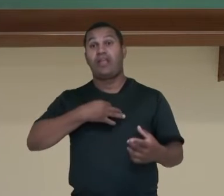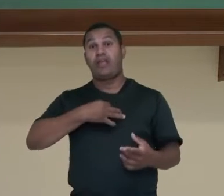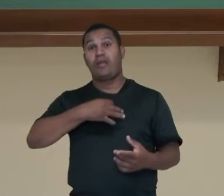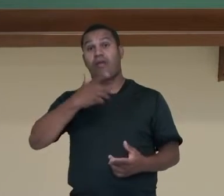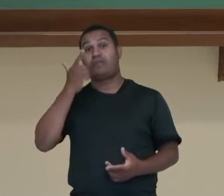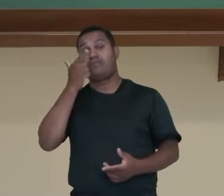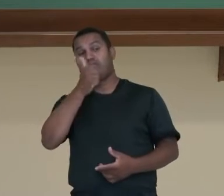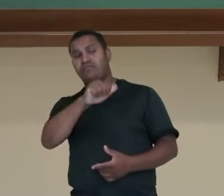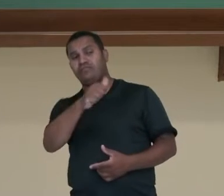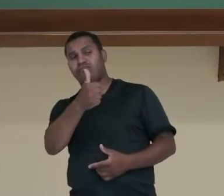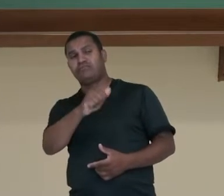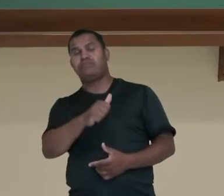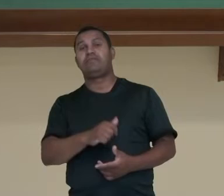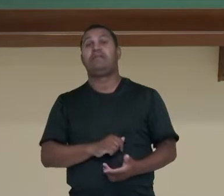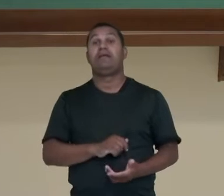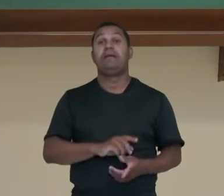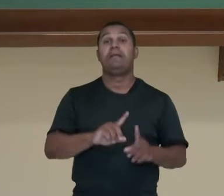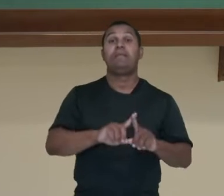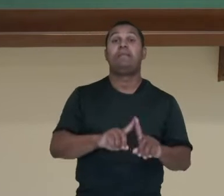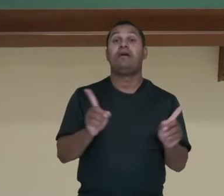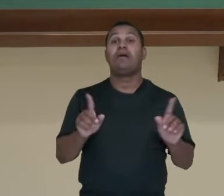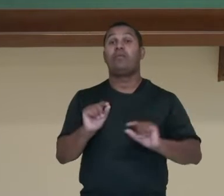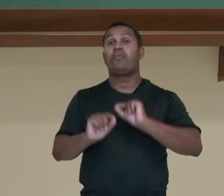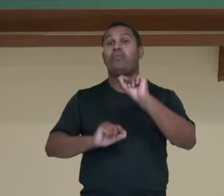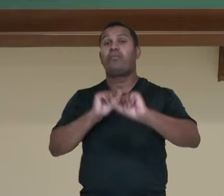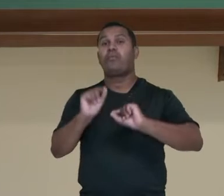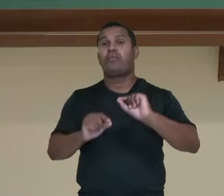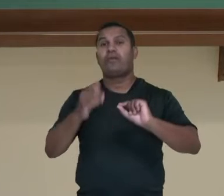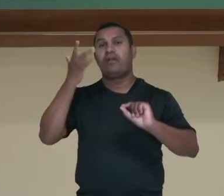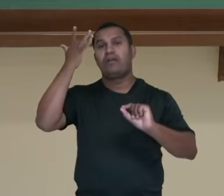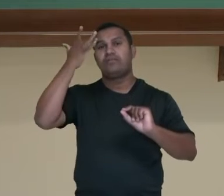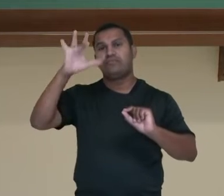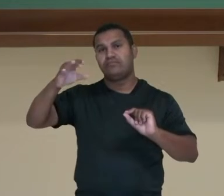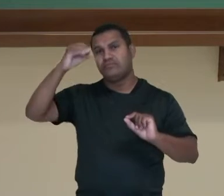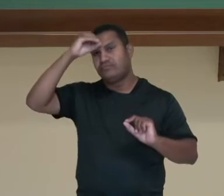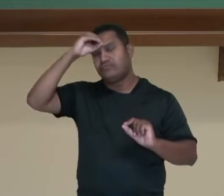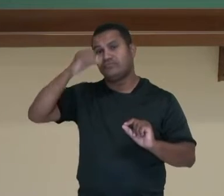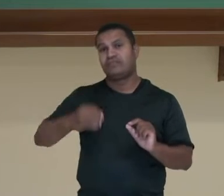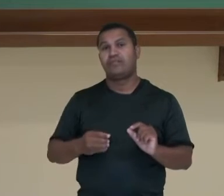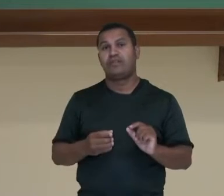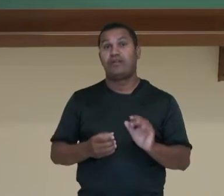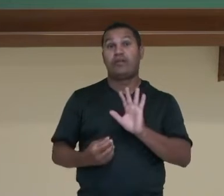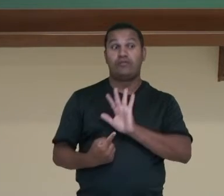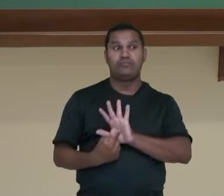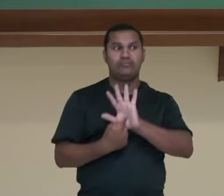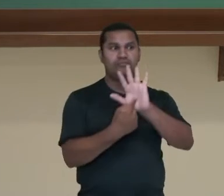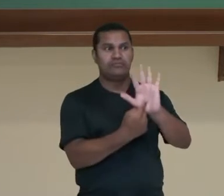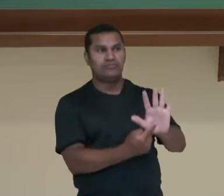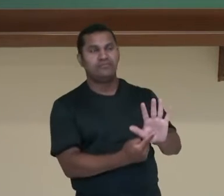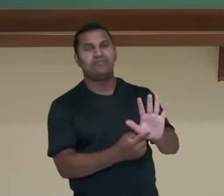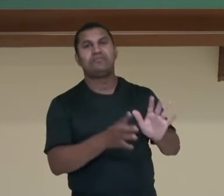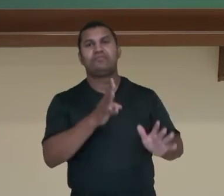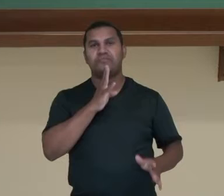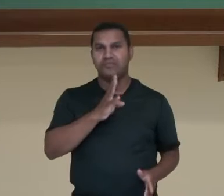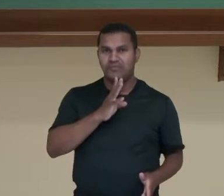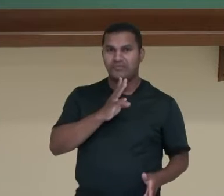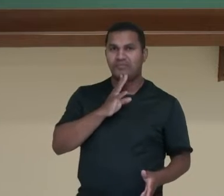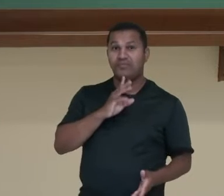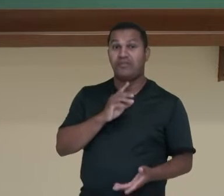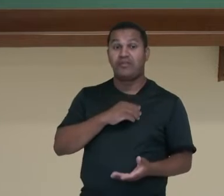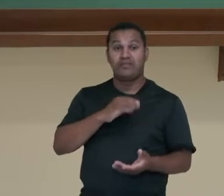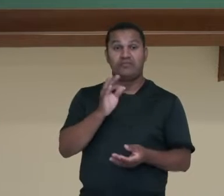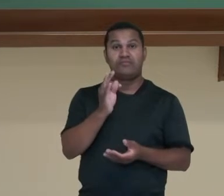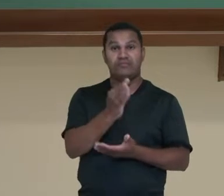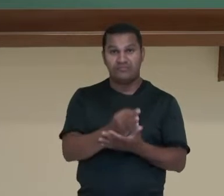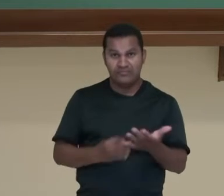isso eu posso falar. O que você não deve fazer? Fazer críticas ou falar de uma maneira, na resenha que você vai